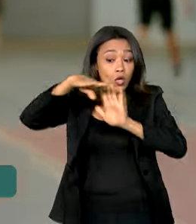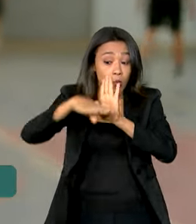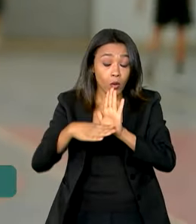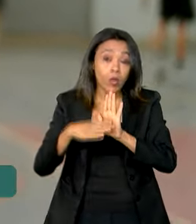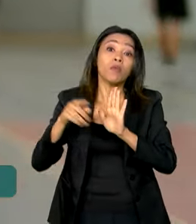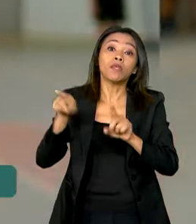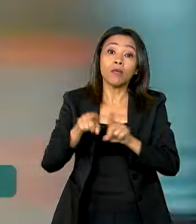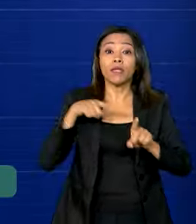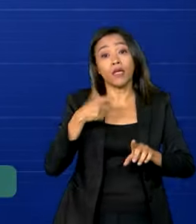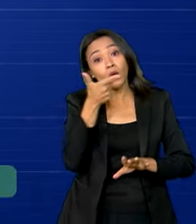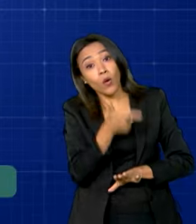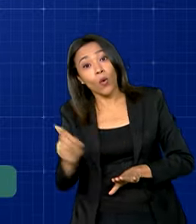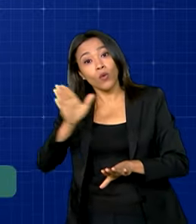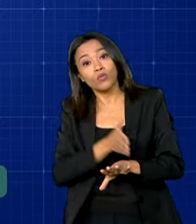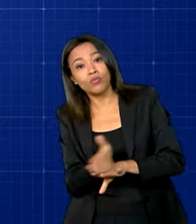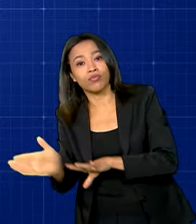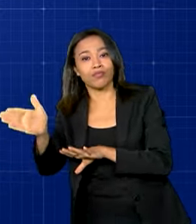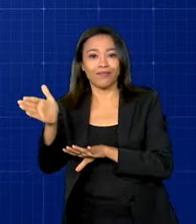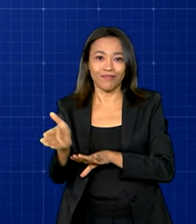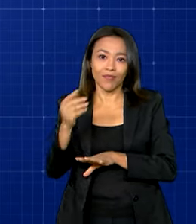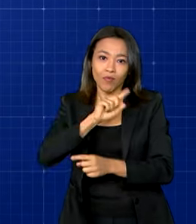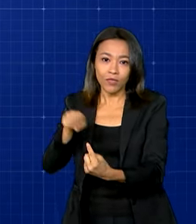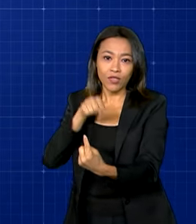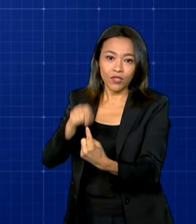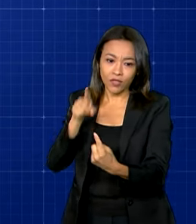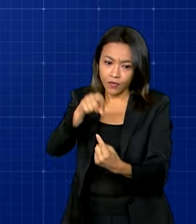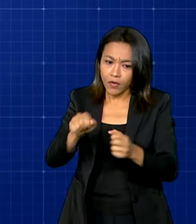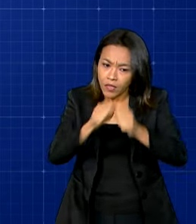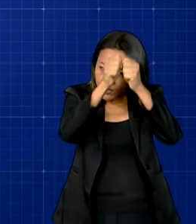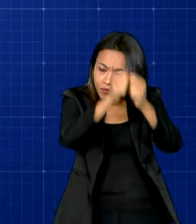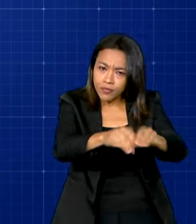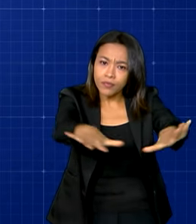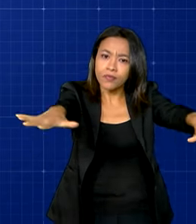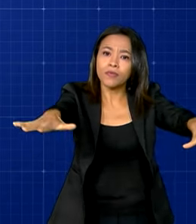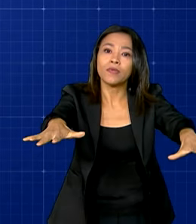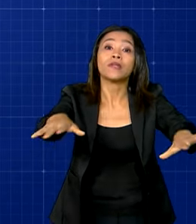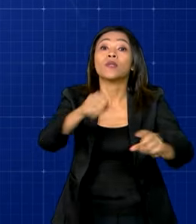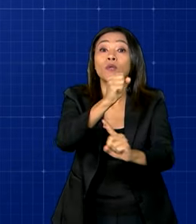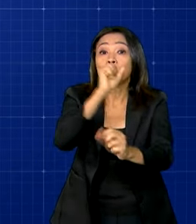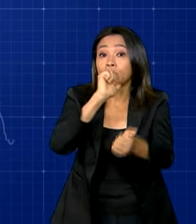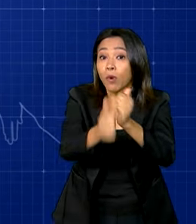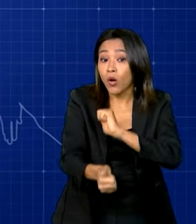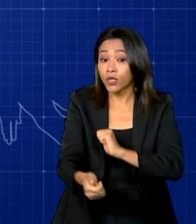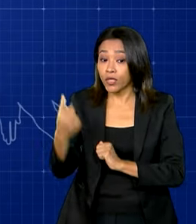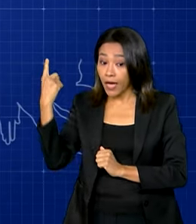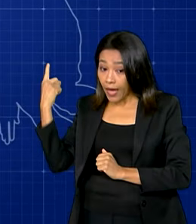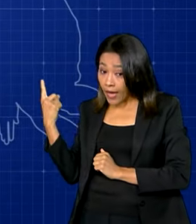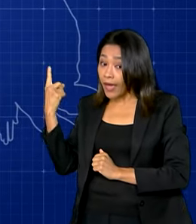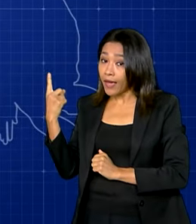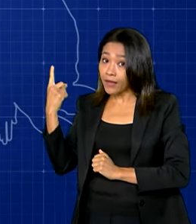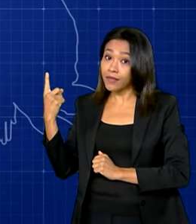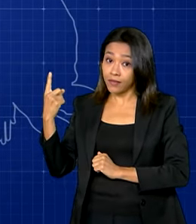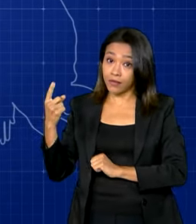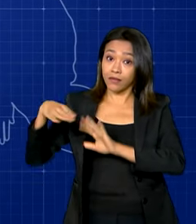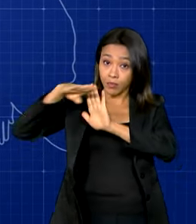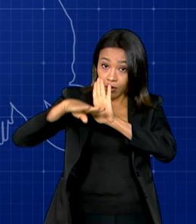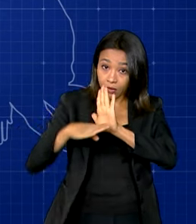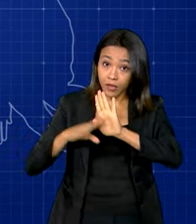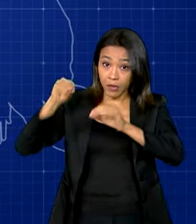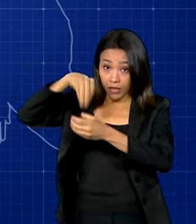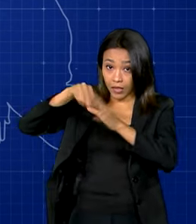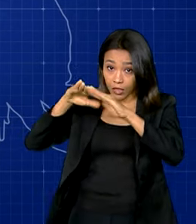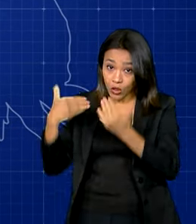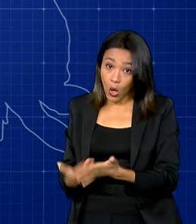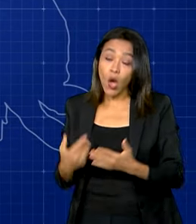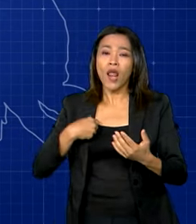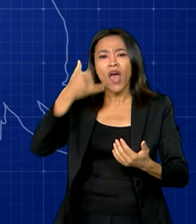outros resultados além de democratizar o acesso ao Esporte o segundo tempo promove a diminuição da vulnerabilidade